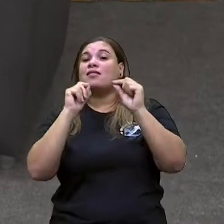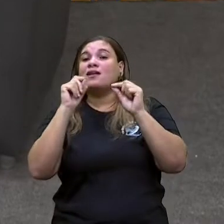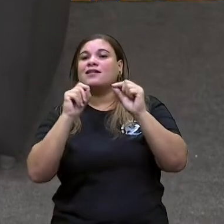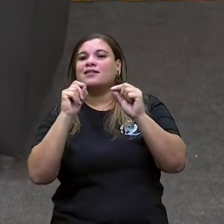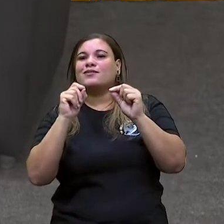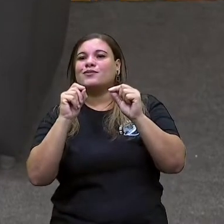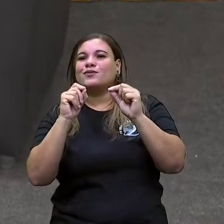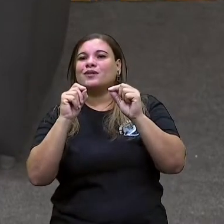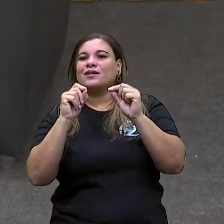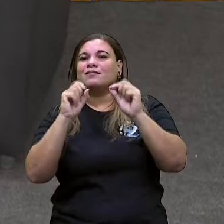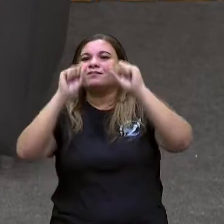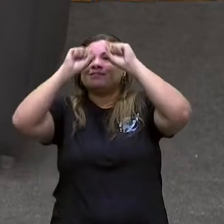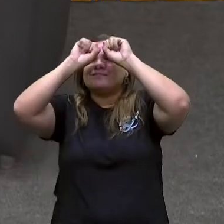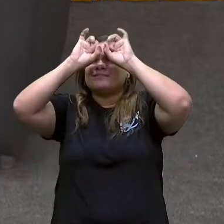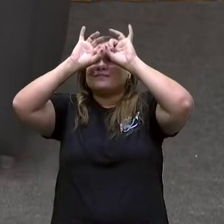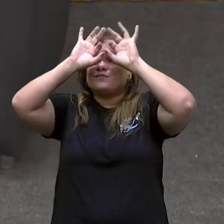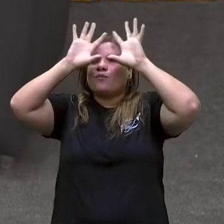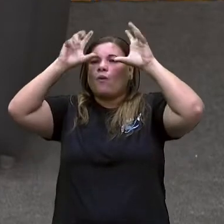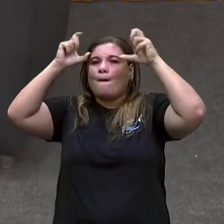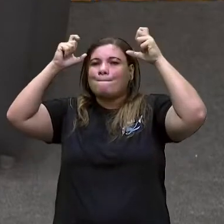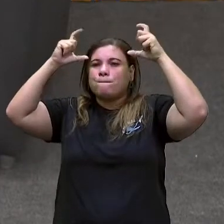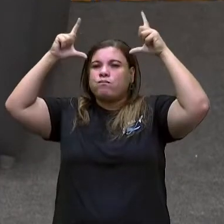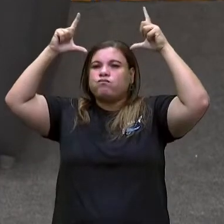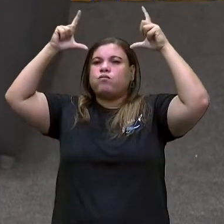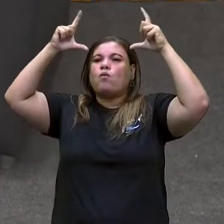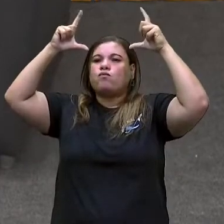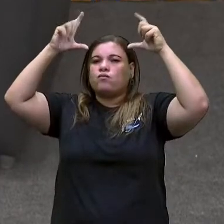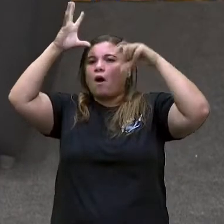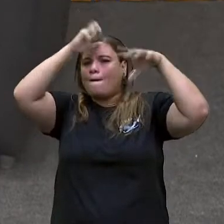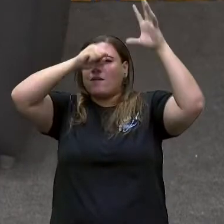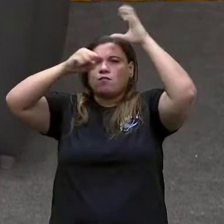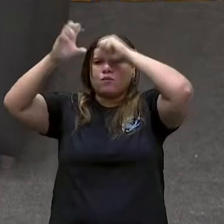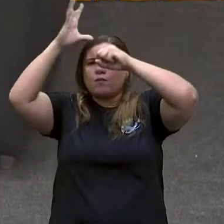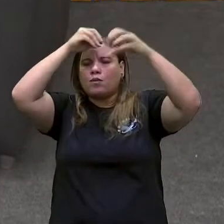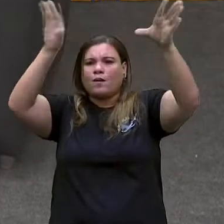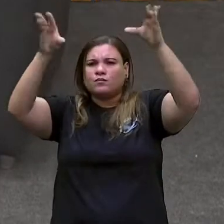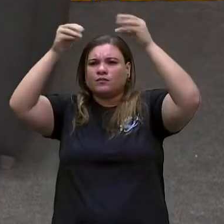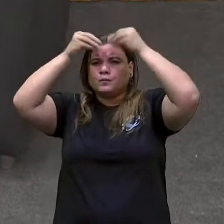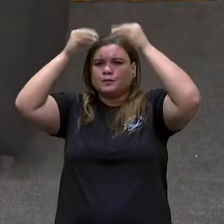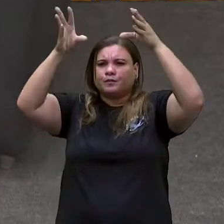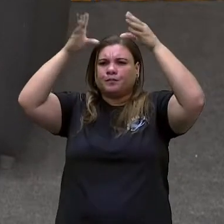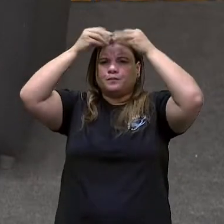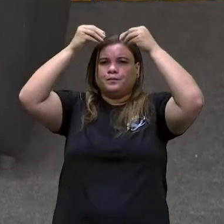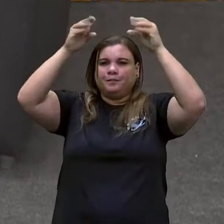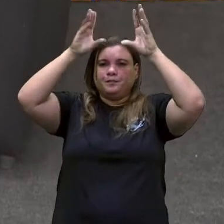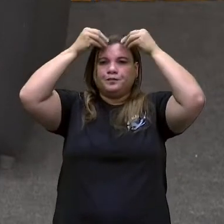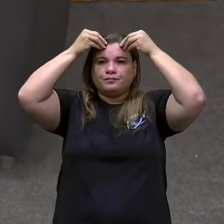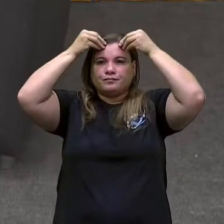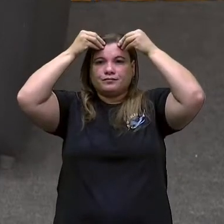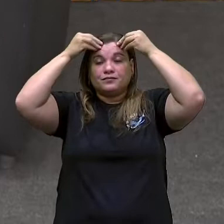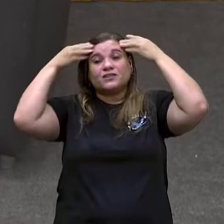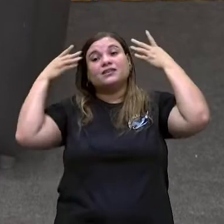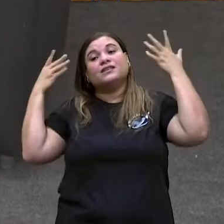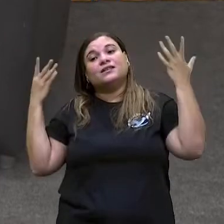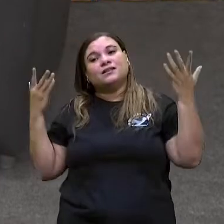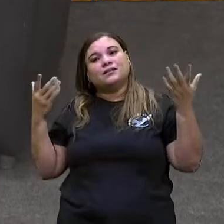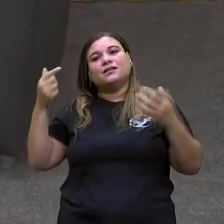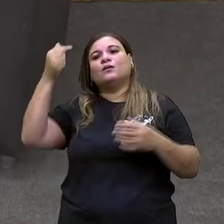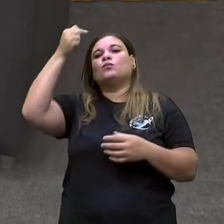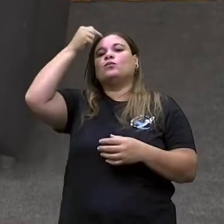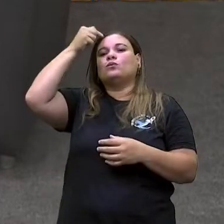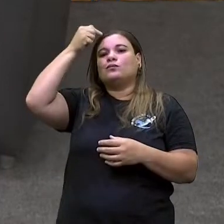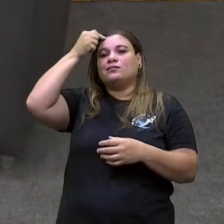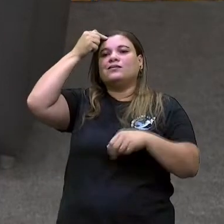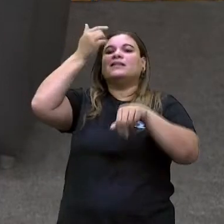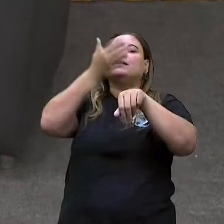as células do músculo, da circulação, do músculo cardíaco, você está fortalecendo a sua